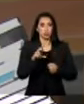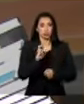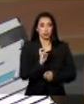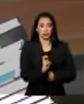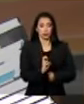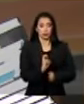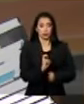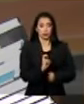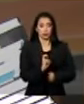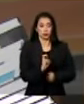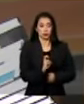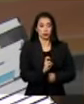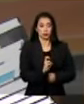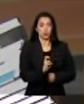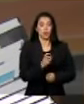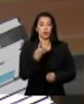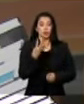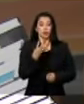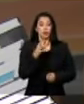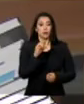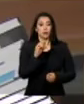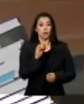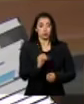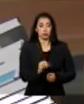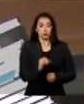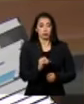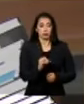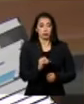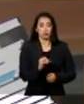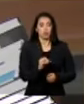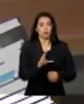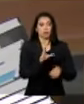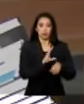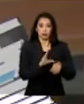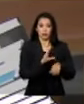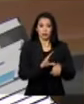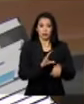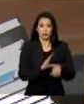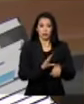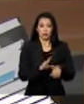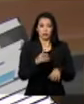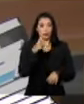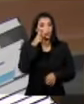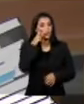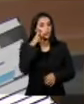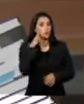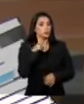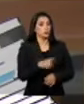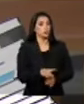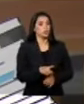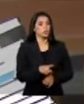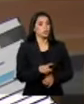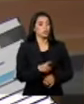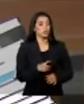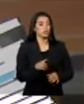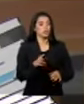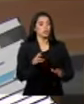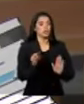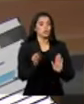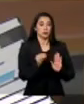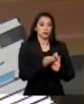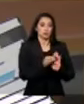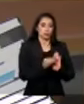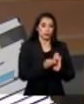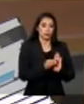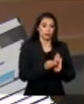40 da Constituição Federal. Defende a observância desse dispositivo, inclusive no